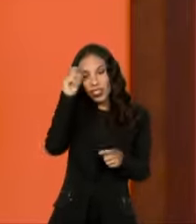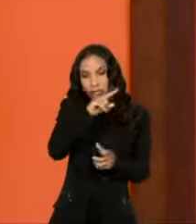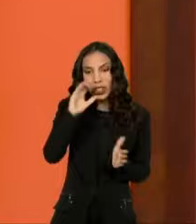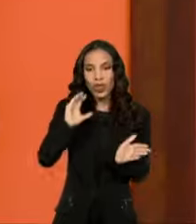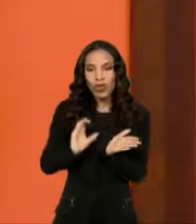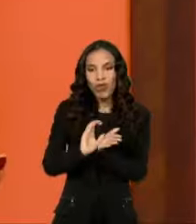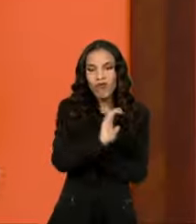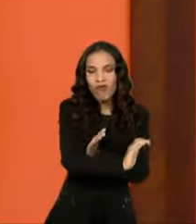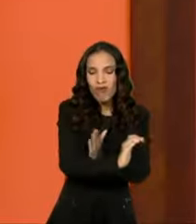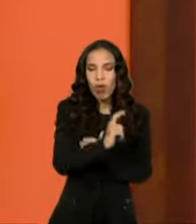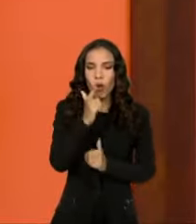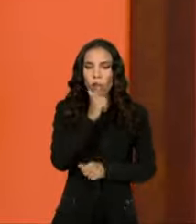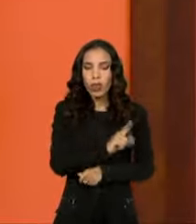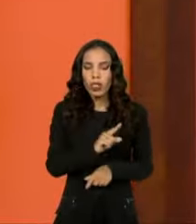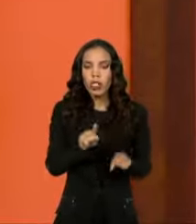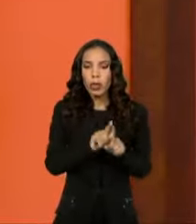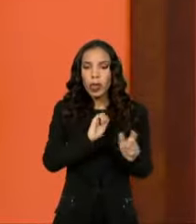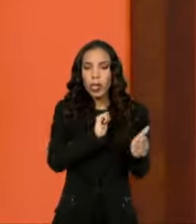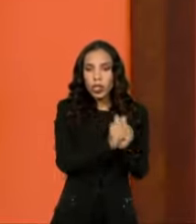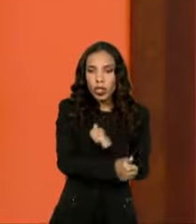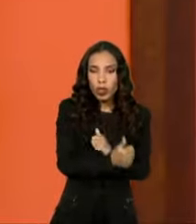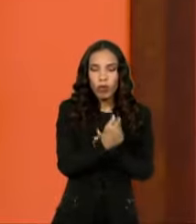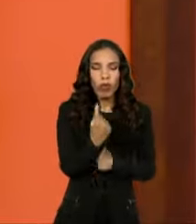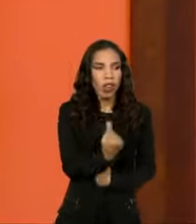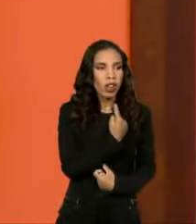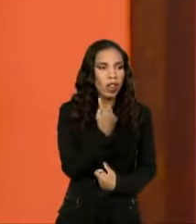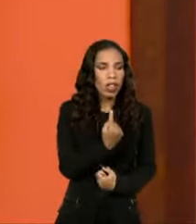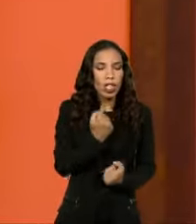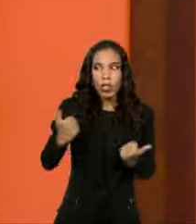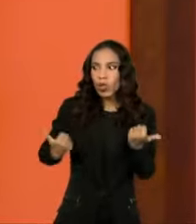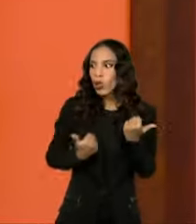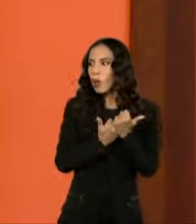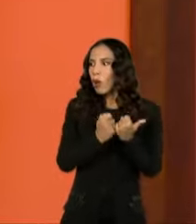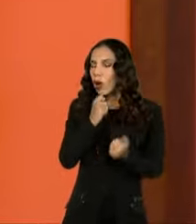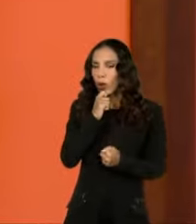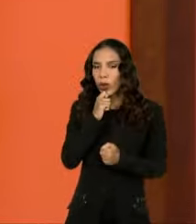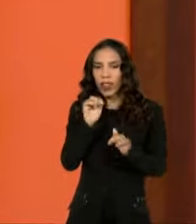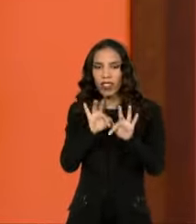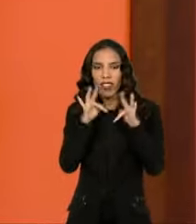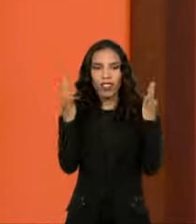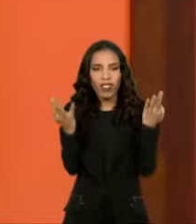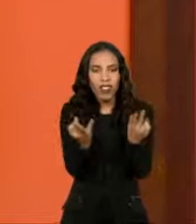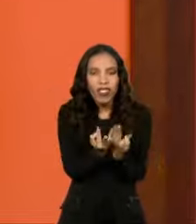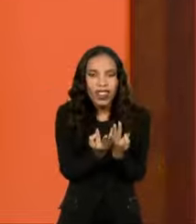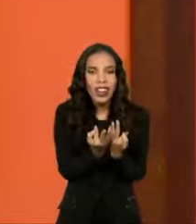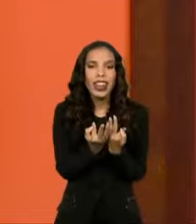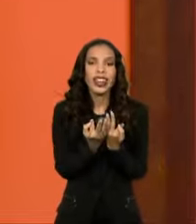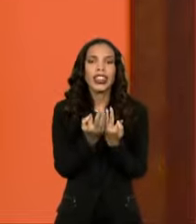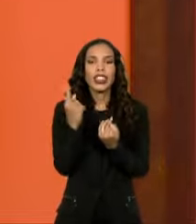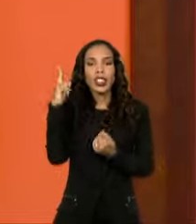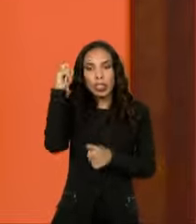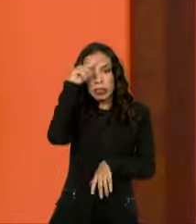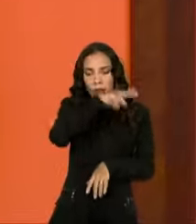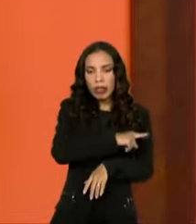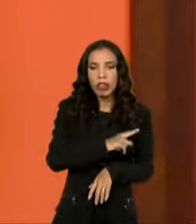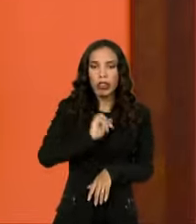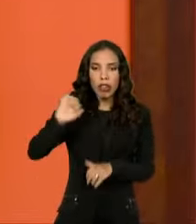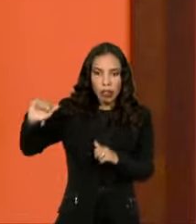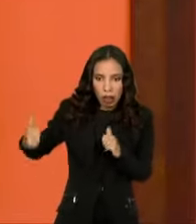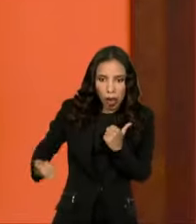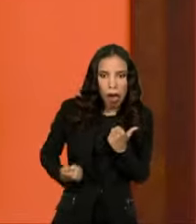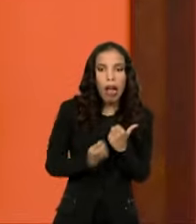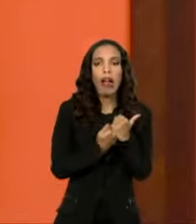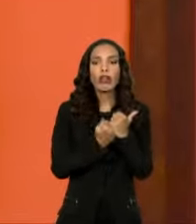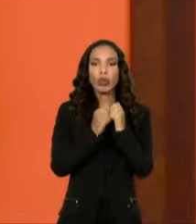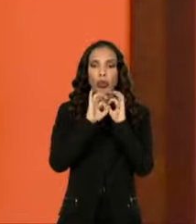É. Muitos esportes individuais em que você não tem suporte, que a família, muitas vezes, com todas as dificuldades, é quem realmente